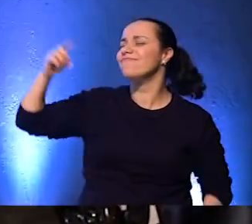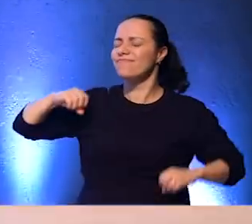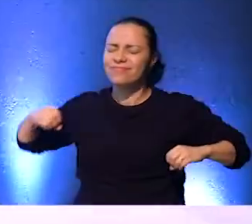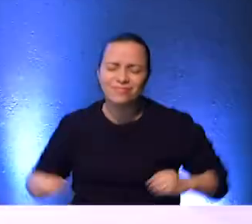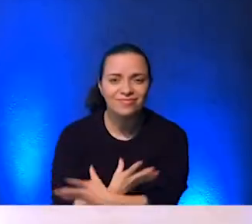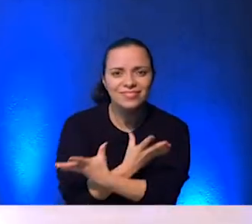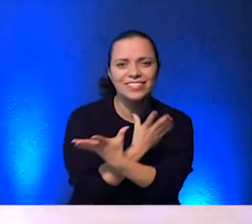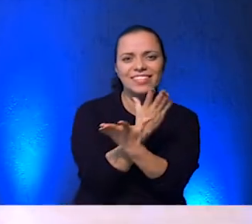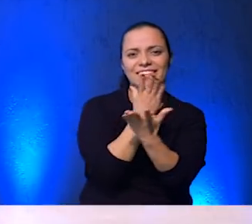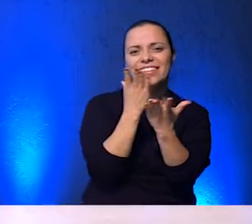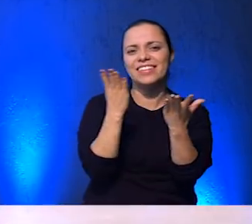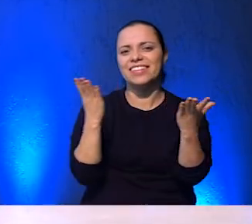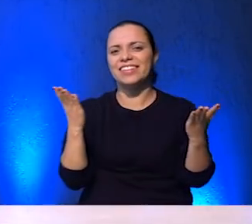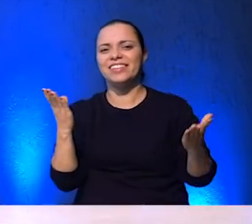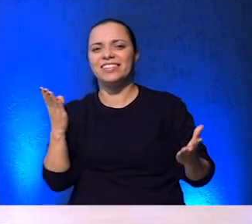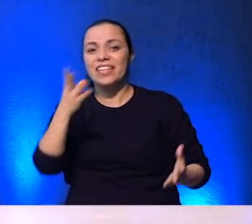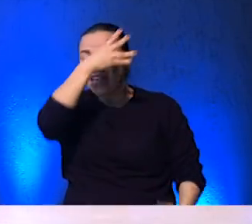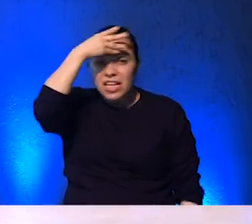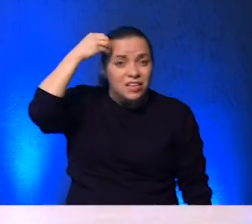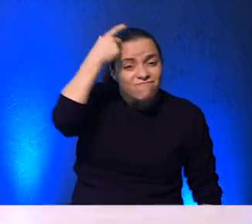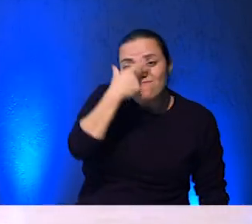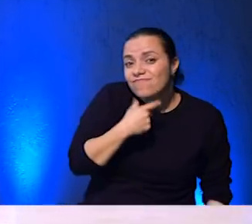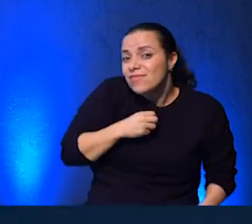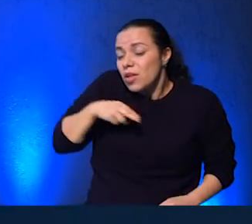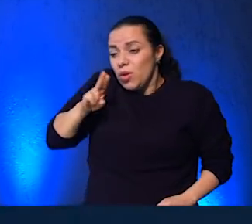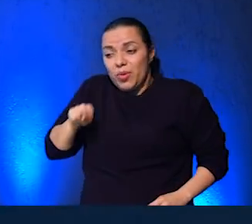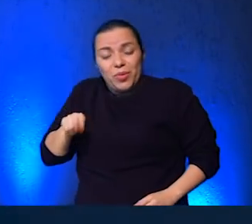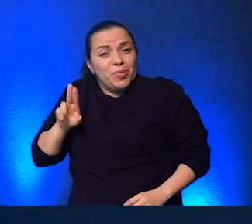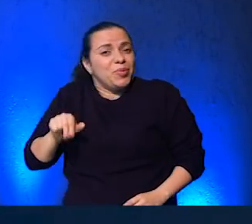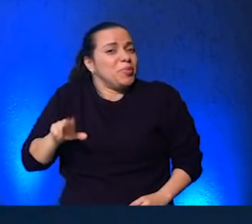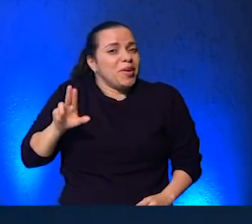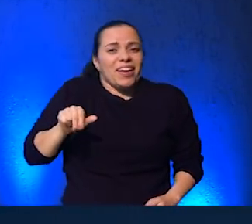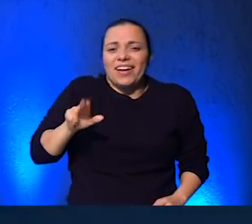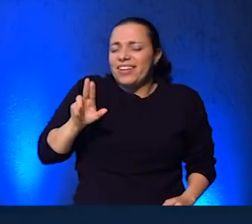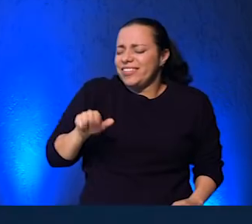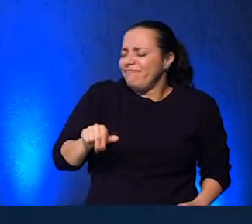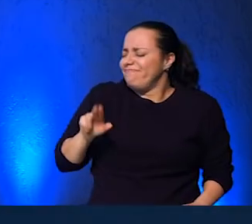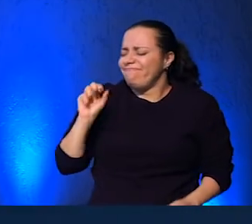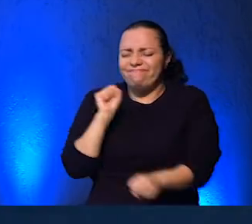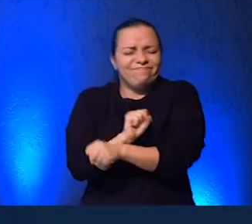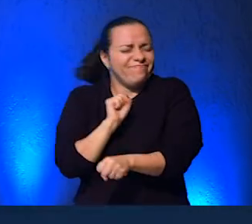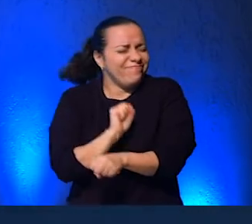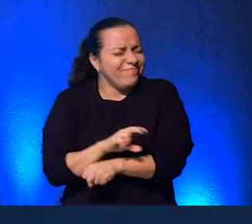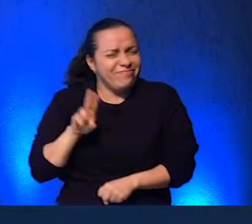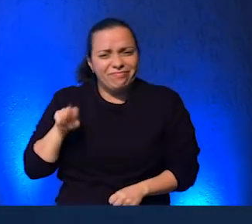e você né a